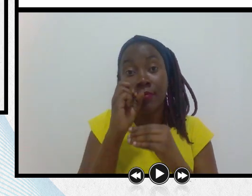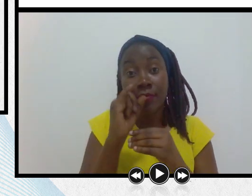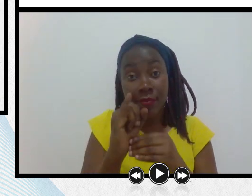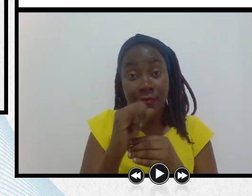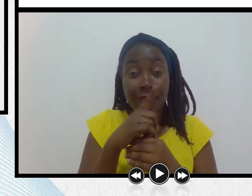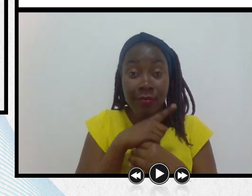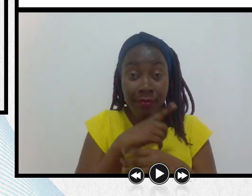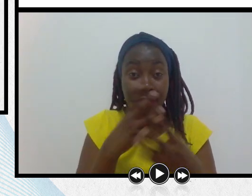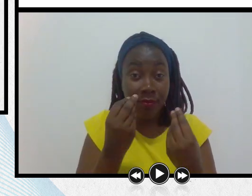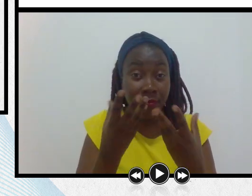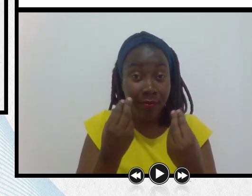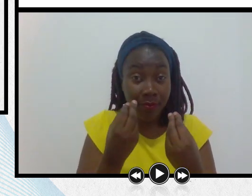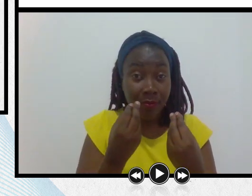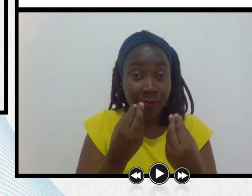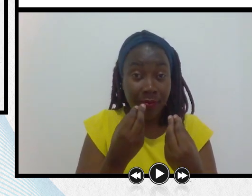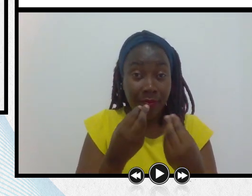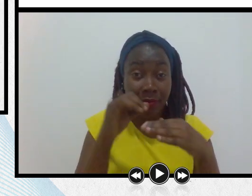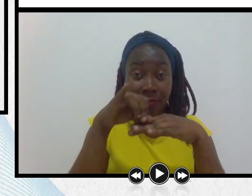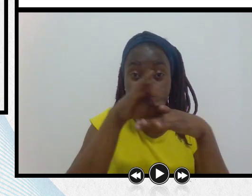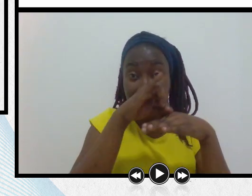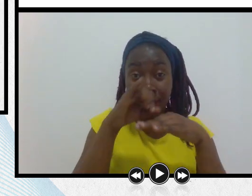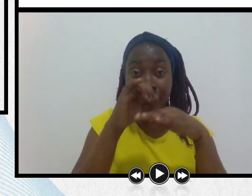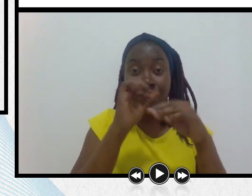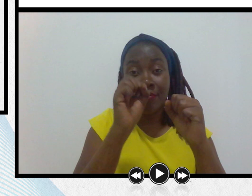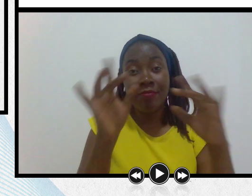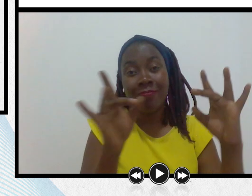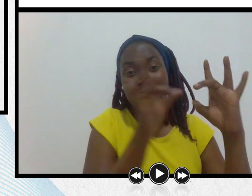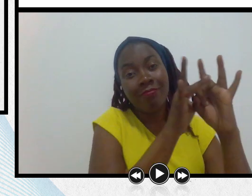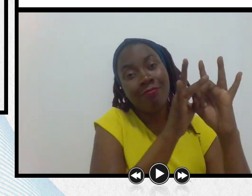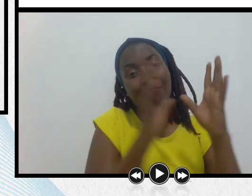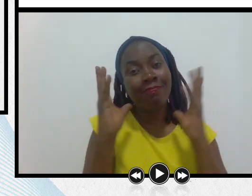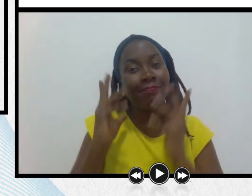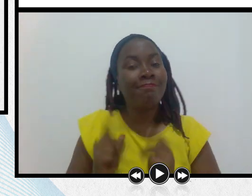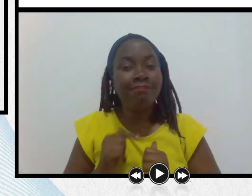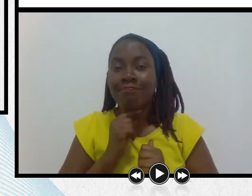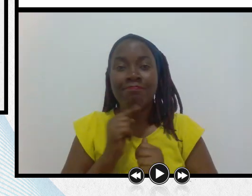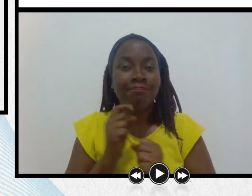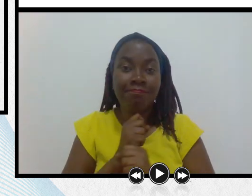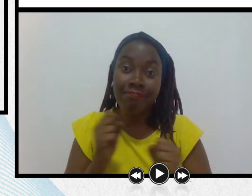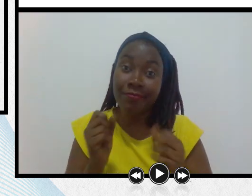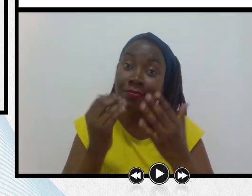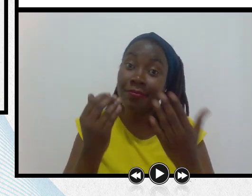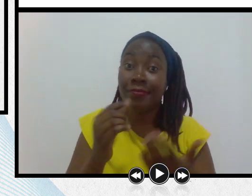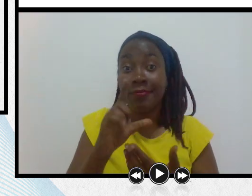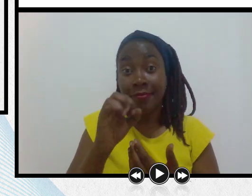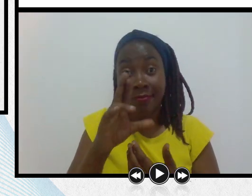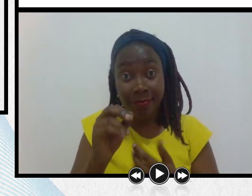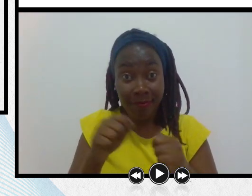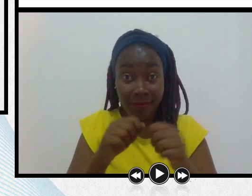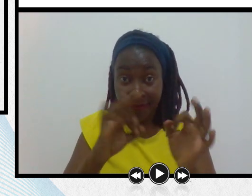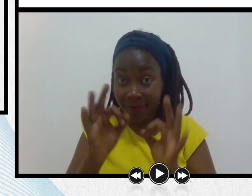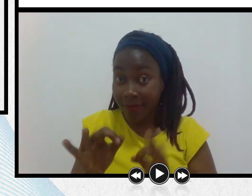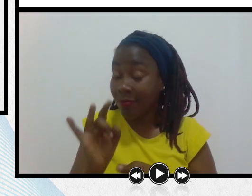sedimento, o cloro pode se ligar a esse sedimento e também não atuar na descontaminação. Então, cloro, quando se vai fazer